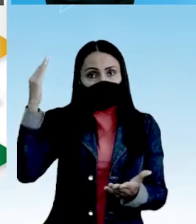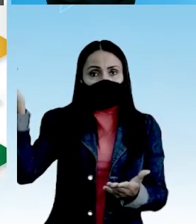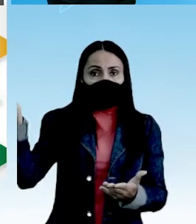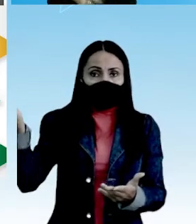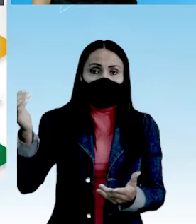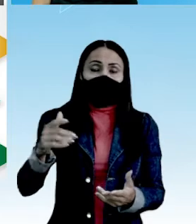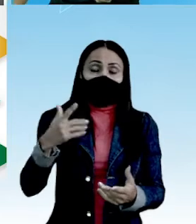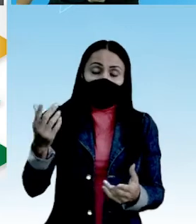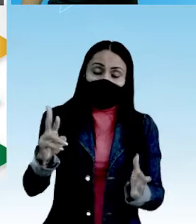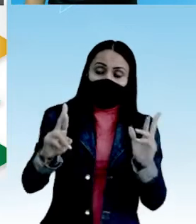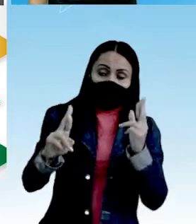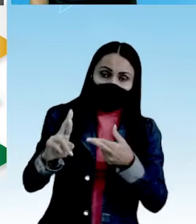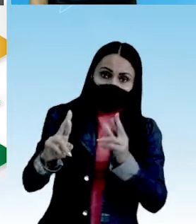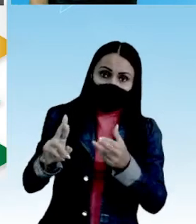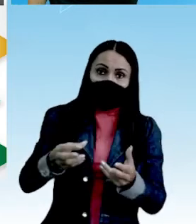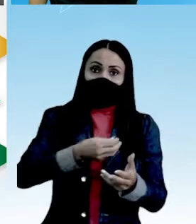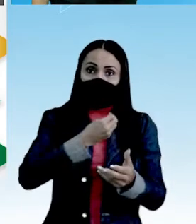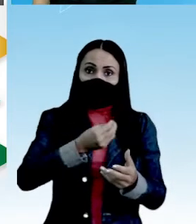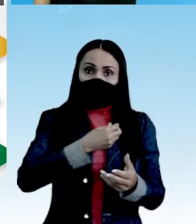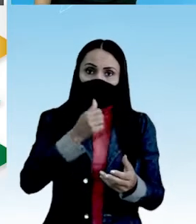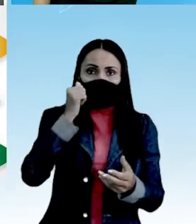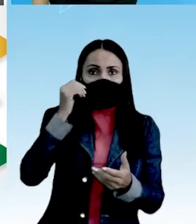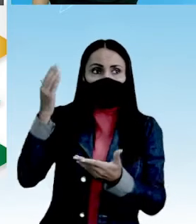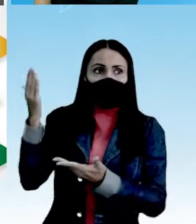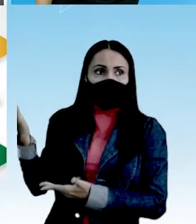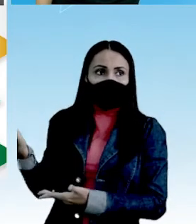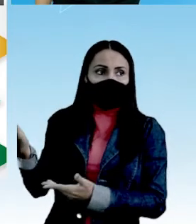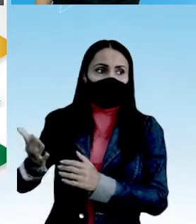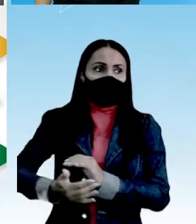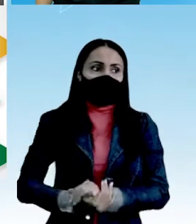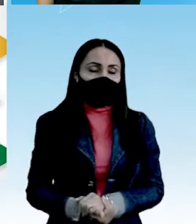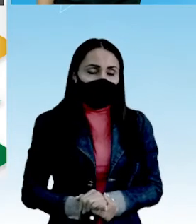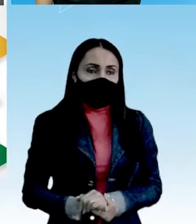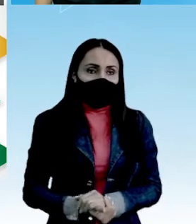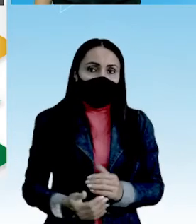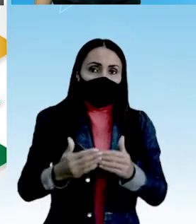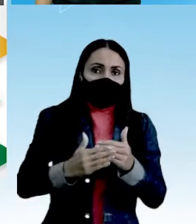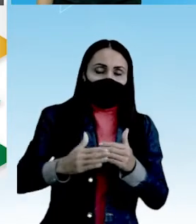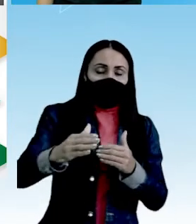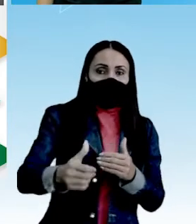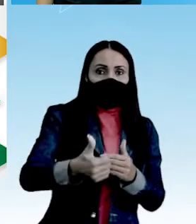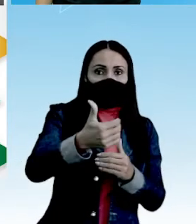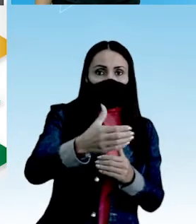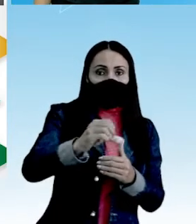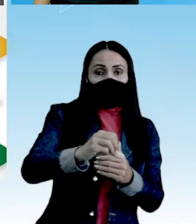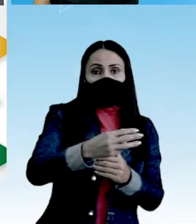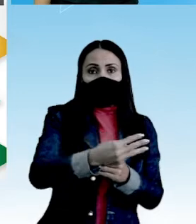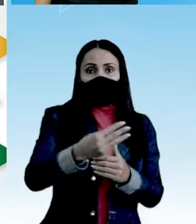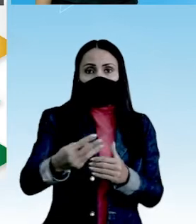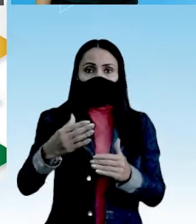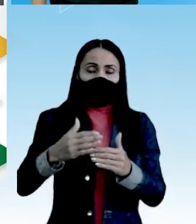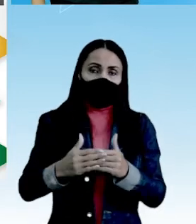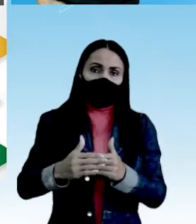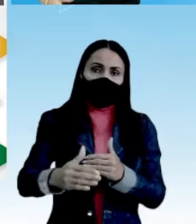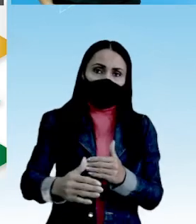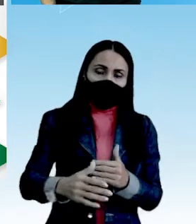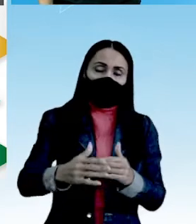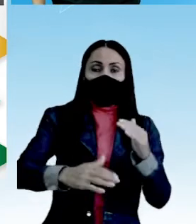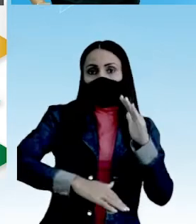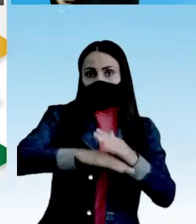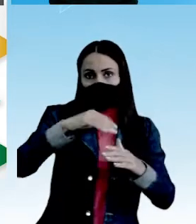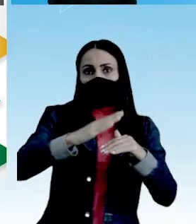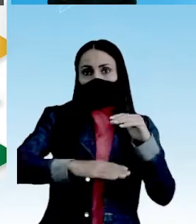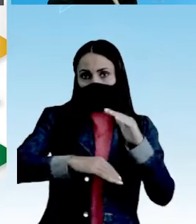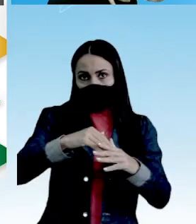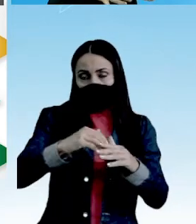grande referência para Billie Holiday. A partir de 1973, ela começou sua carreira profissional, né?